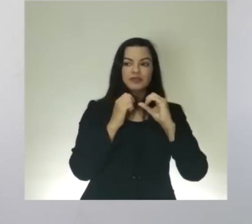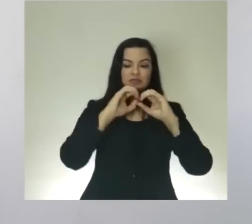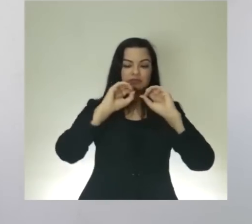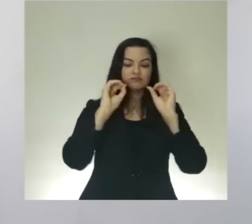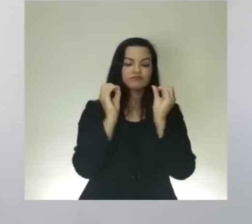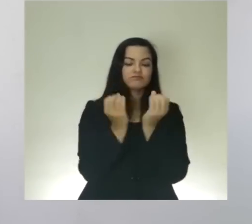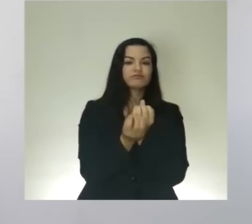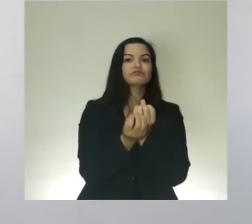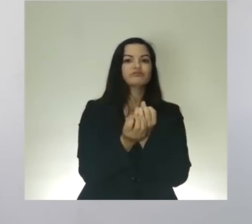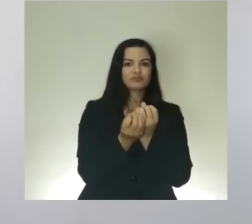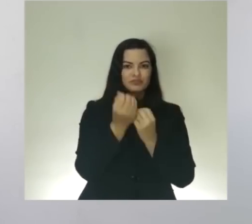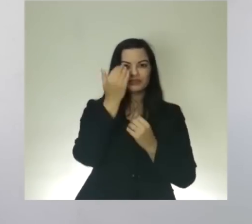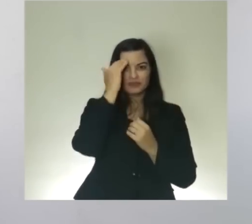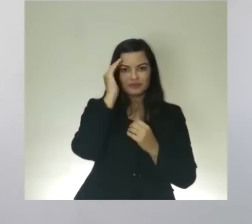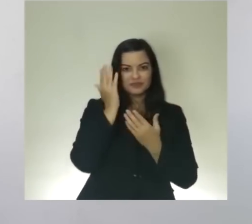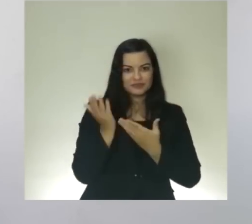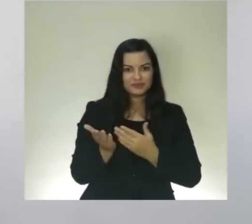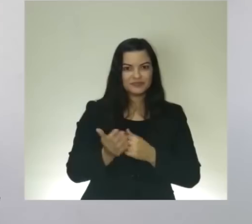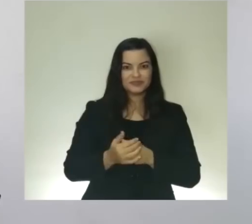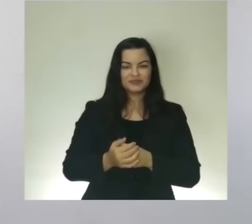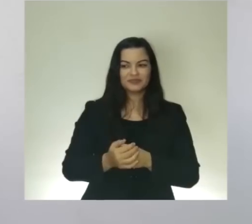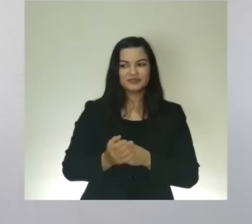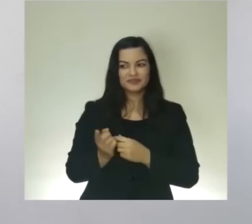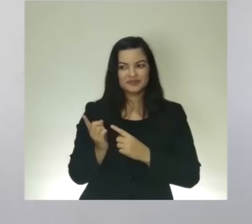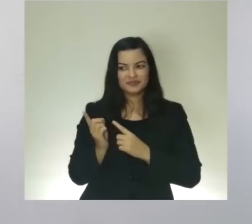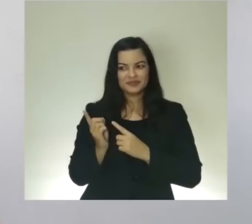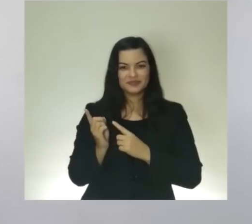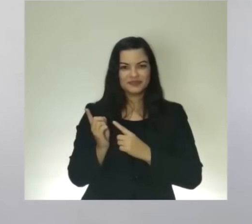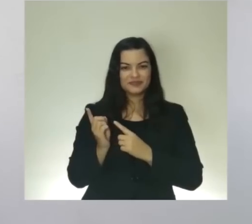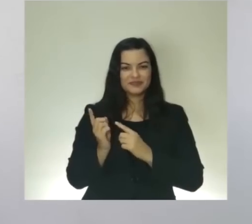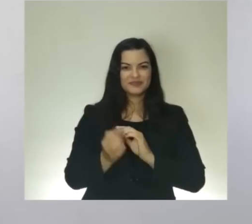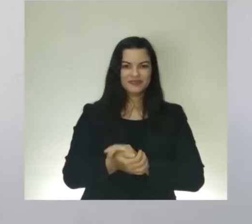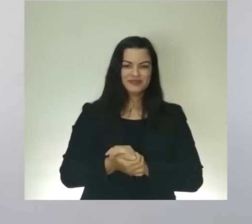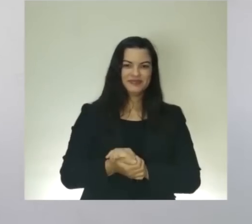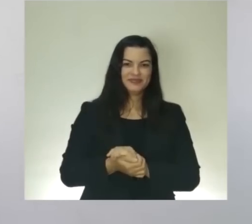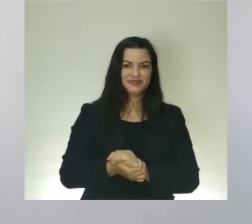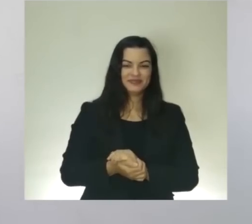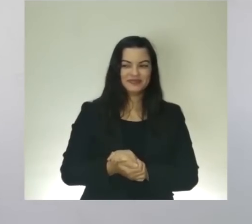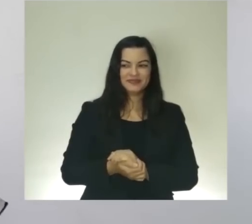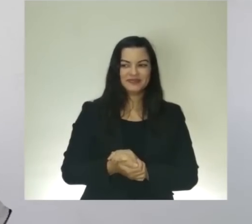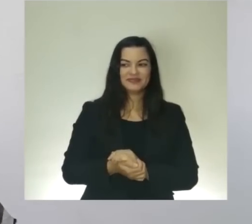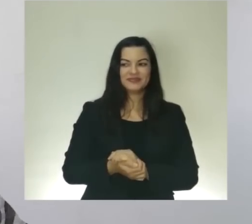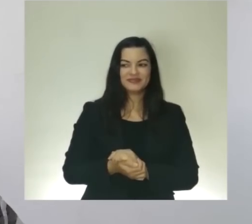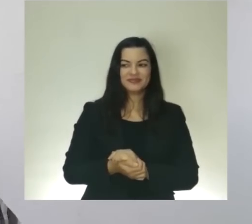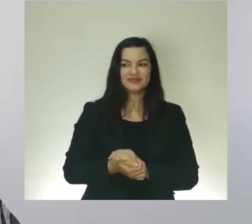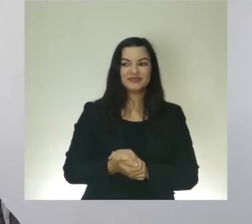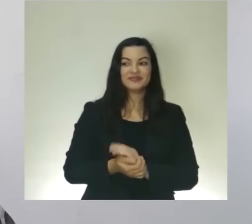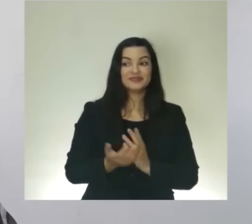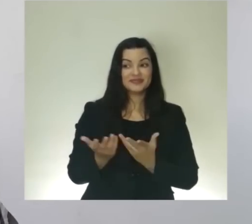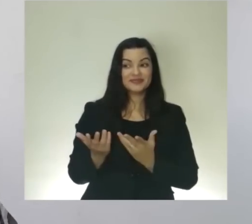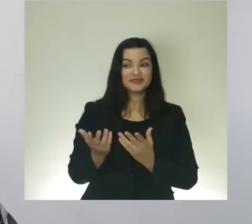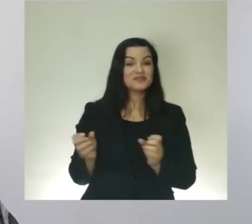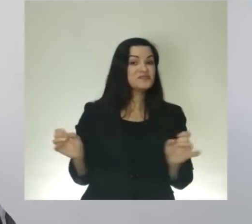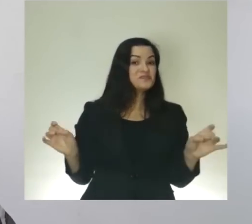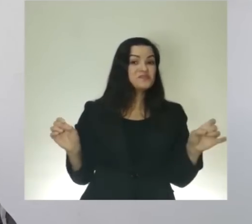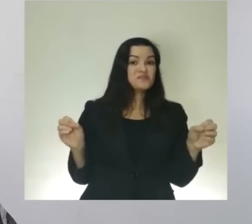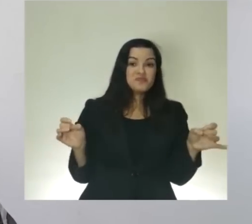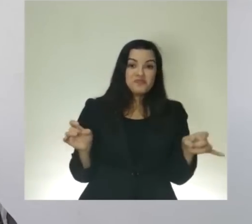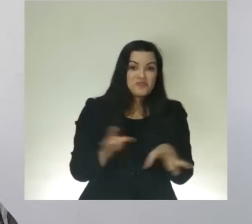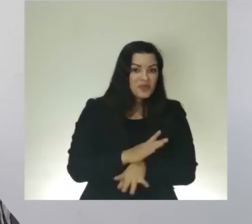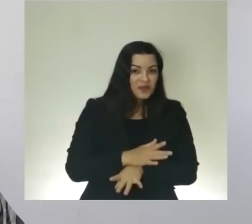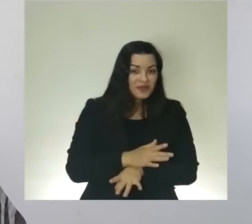enrolei, cheguei aqui em cima, eu visto os 2 rolinhos, ó. E formo uma bolinha de